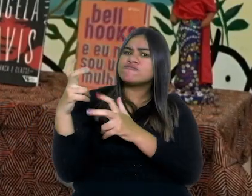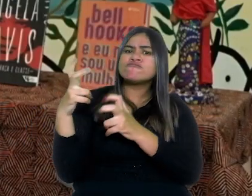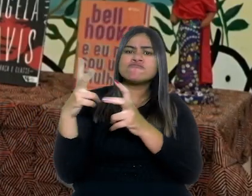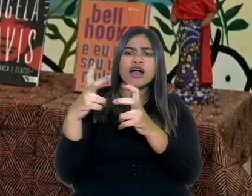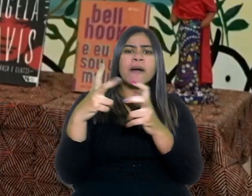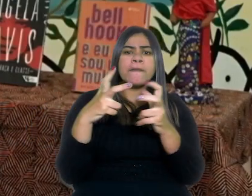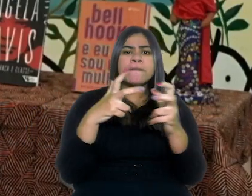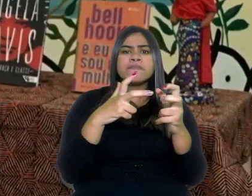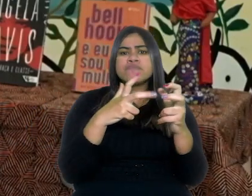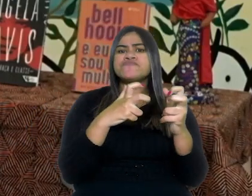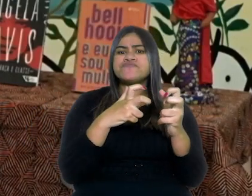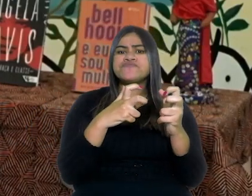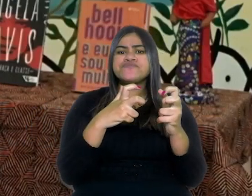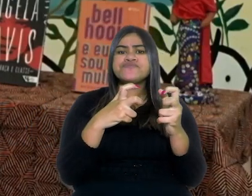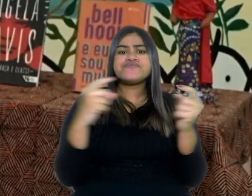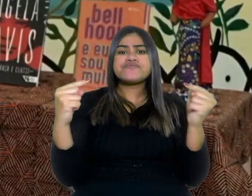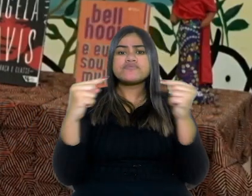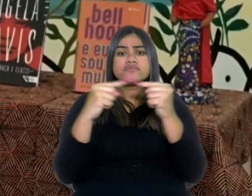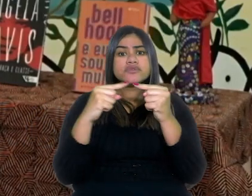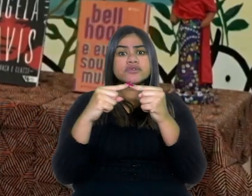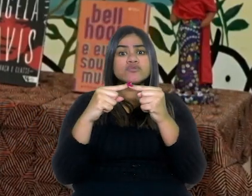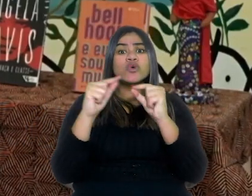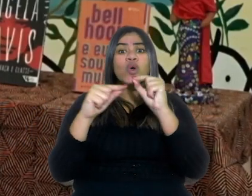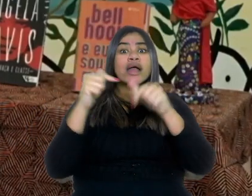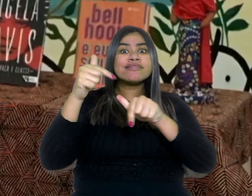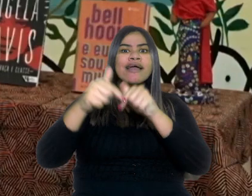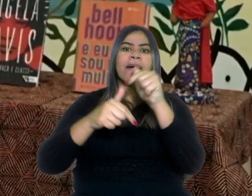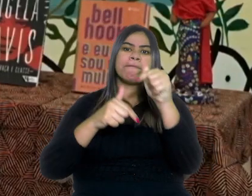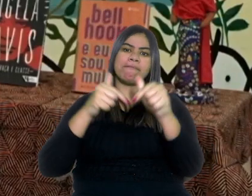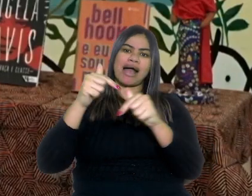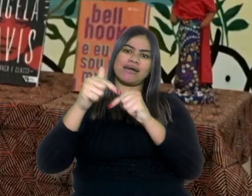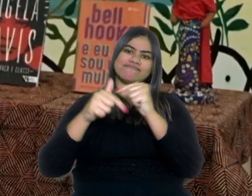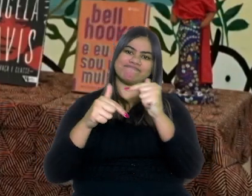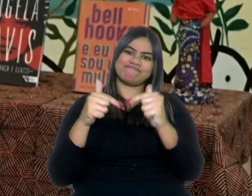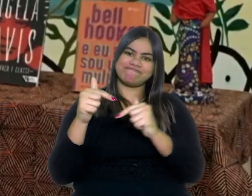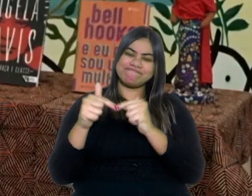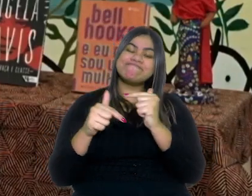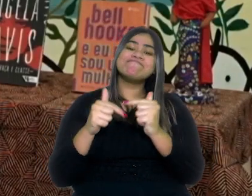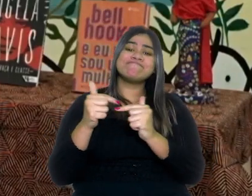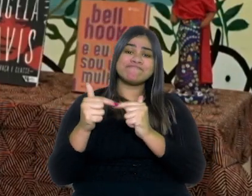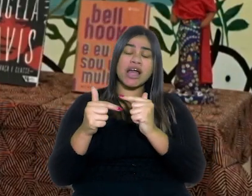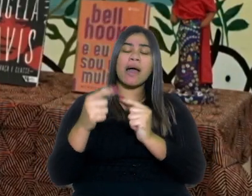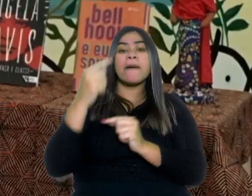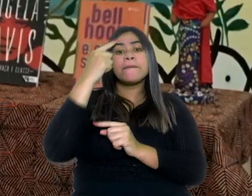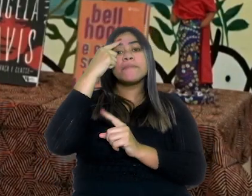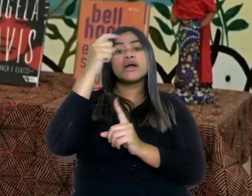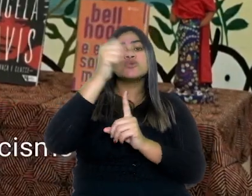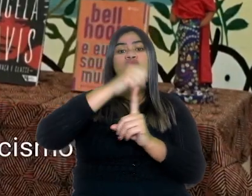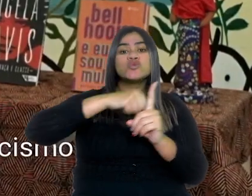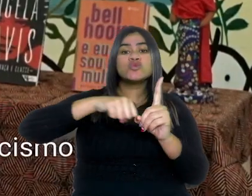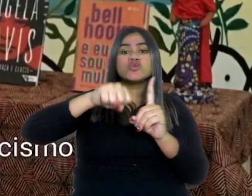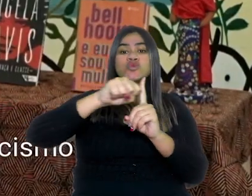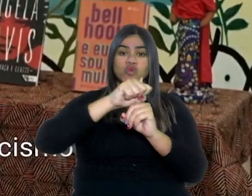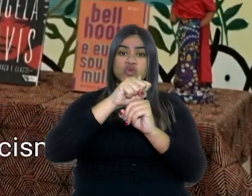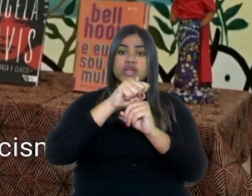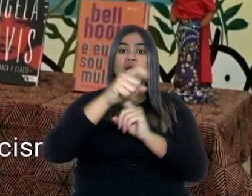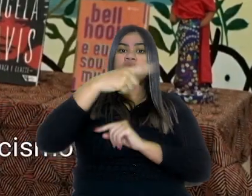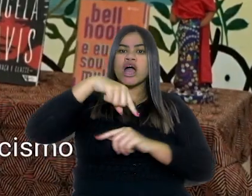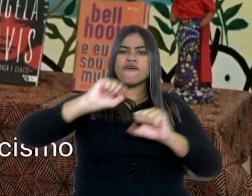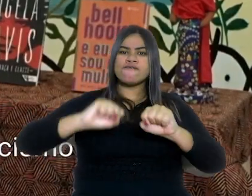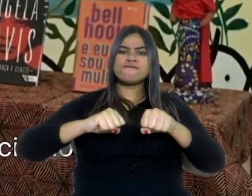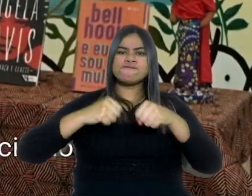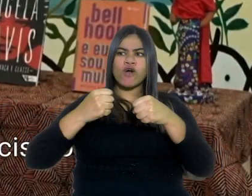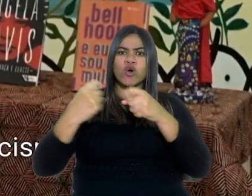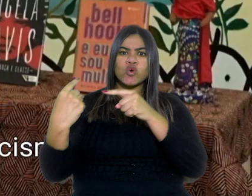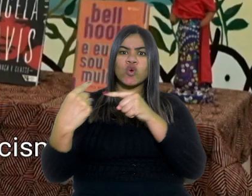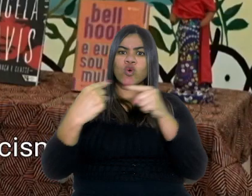né? Nessa minha percepção também com o quadro docente, né? Toda a